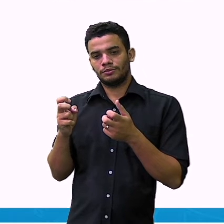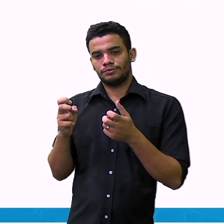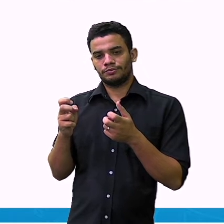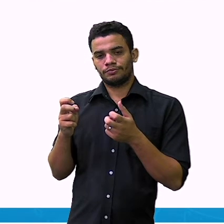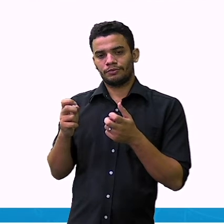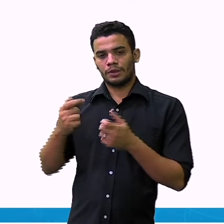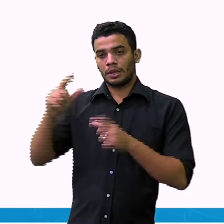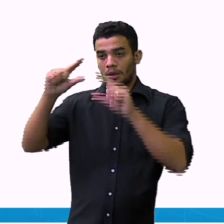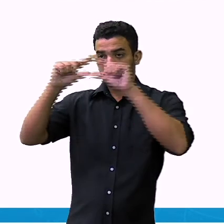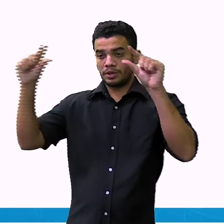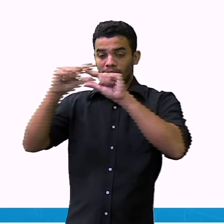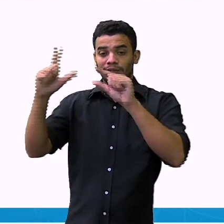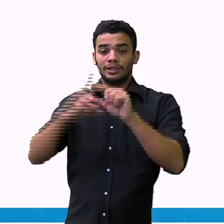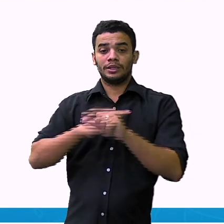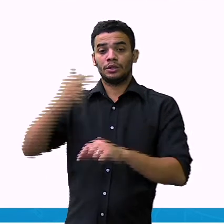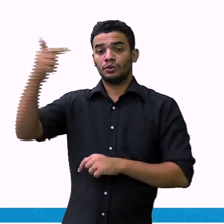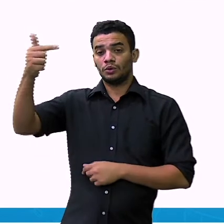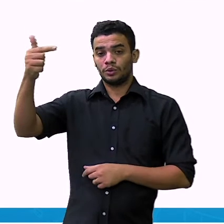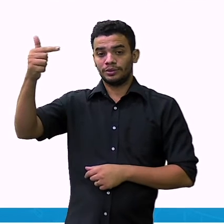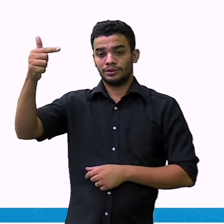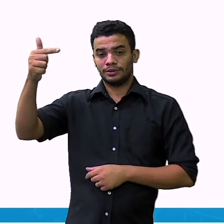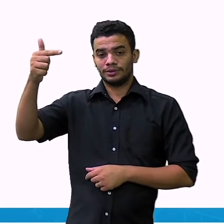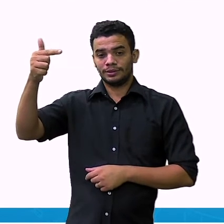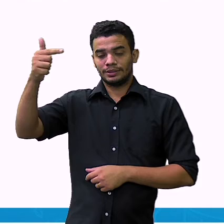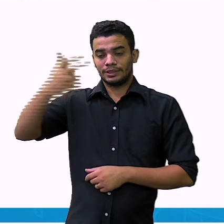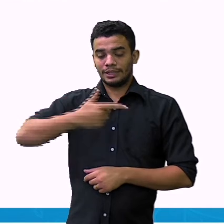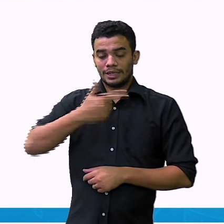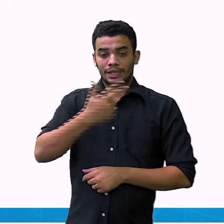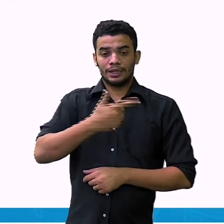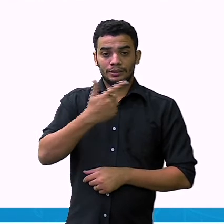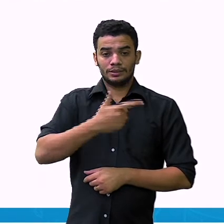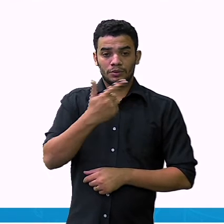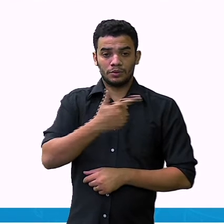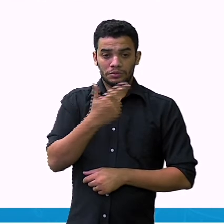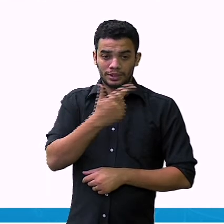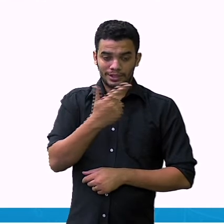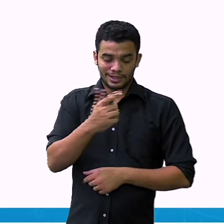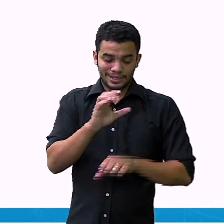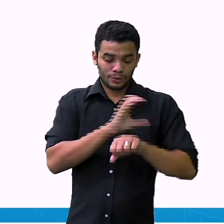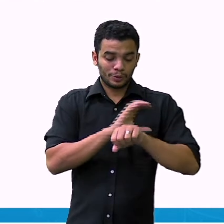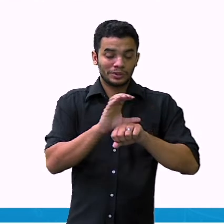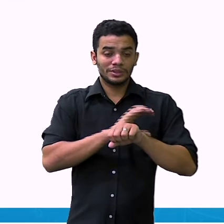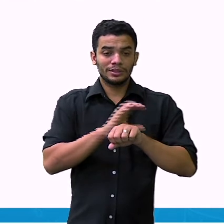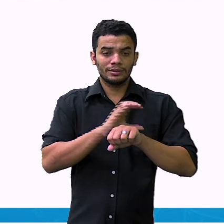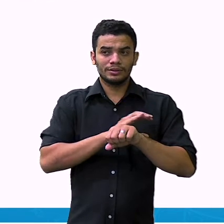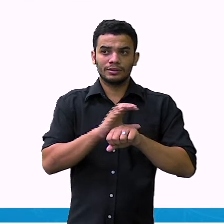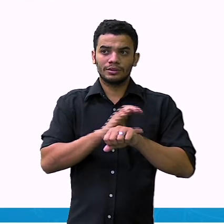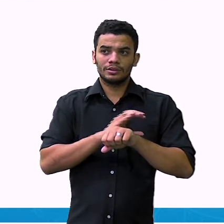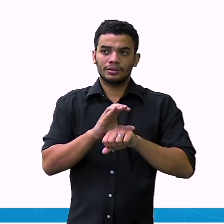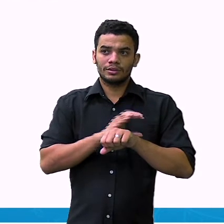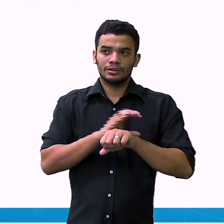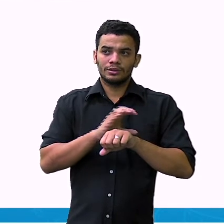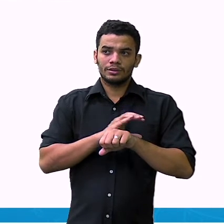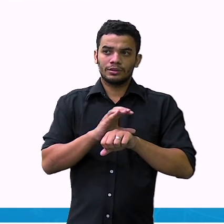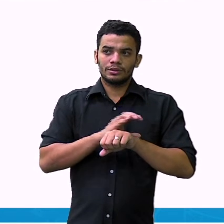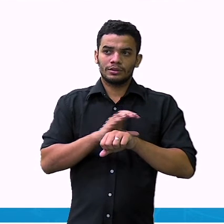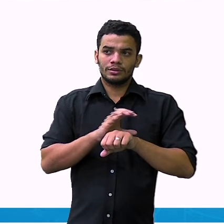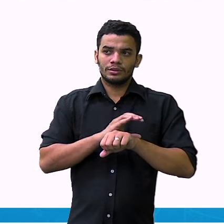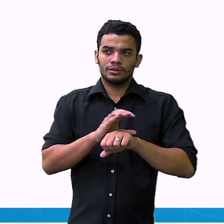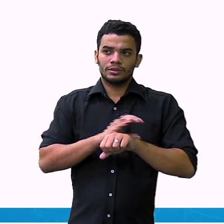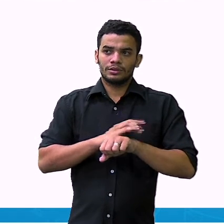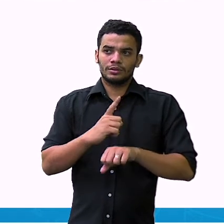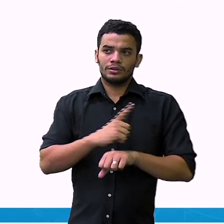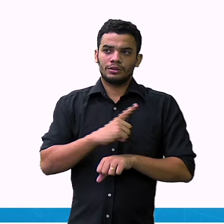na segunda coluna, está faltando aqui a contagem. Já tem escrito